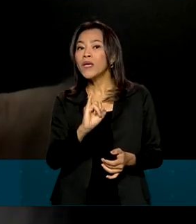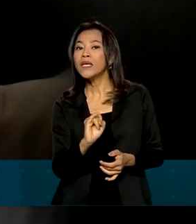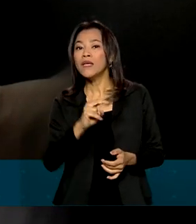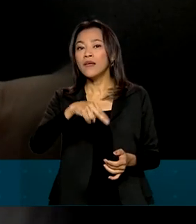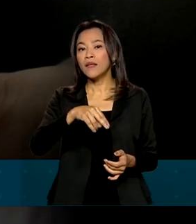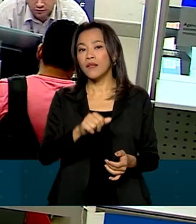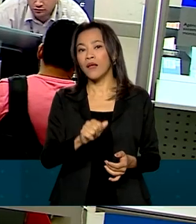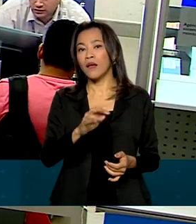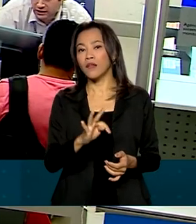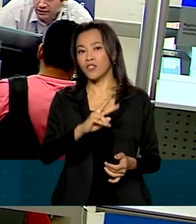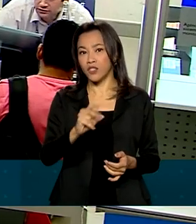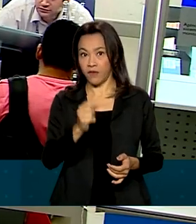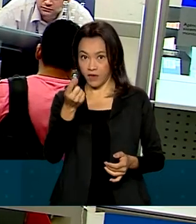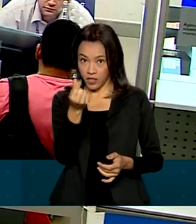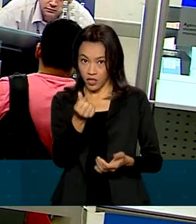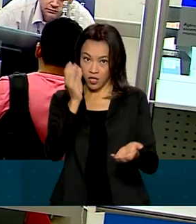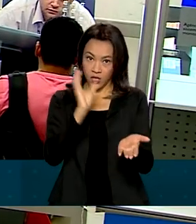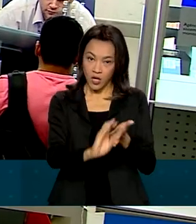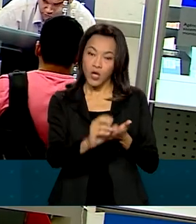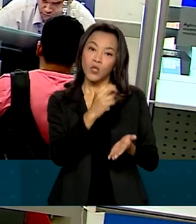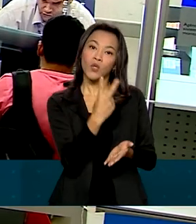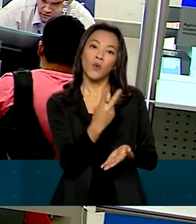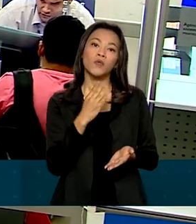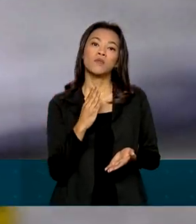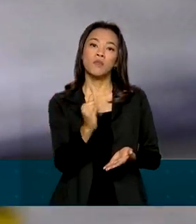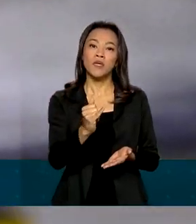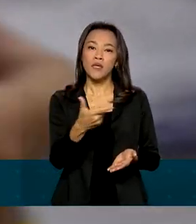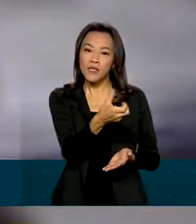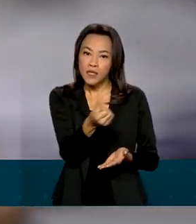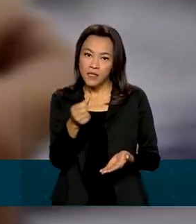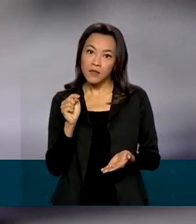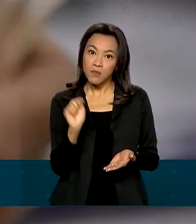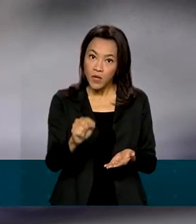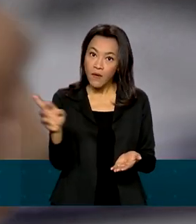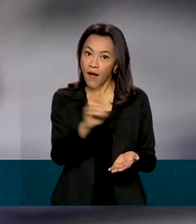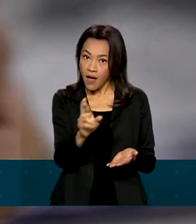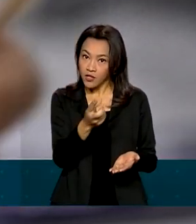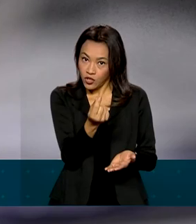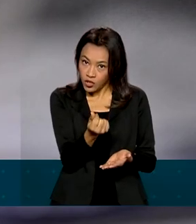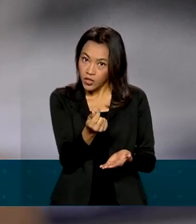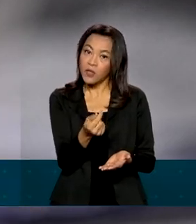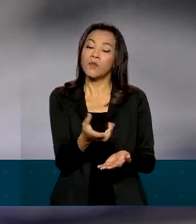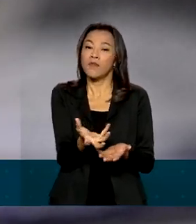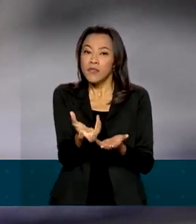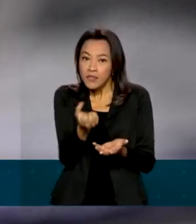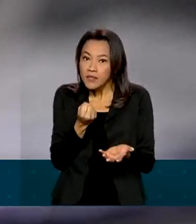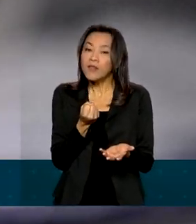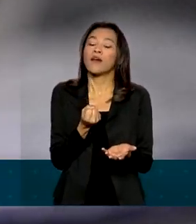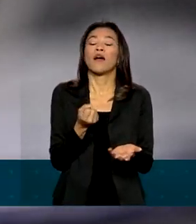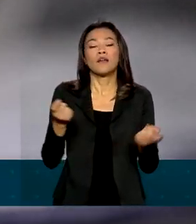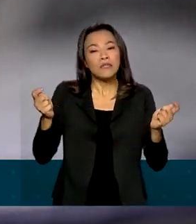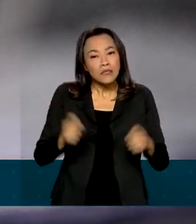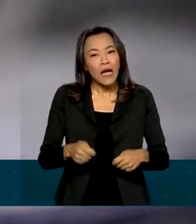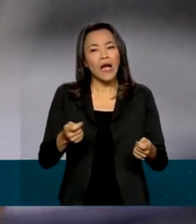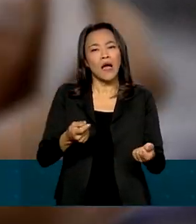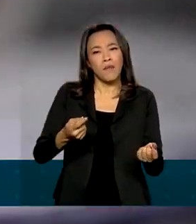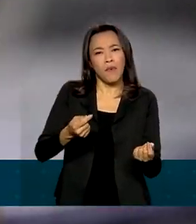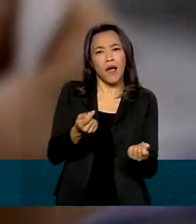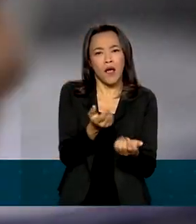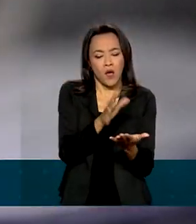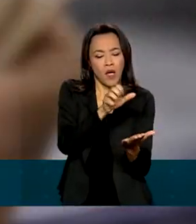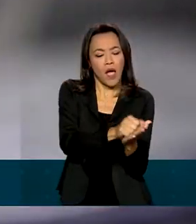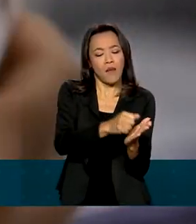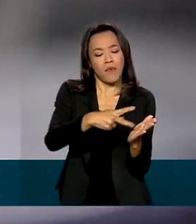creditados 2 bilhões e 600 mil reais nas contas poupança social digital que podem ser movimentadas pelo